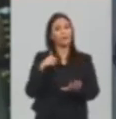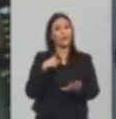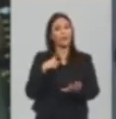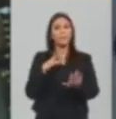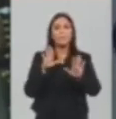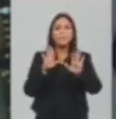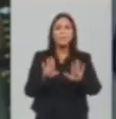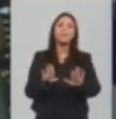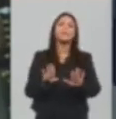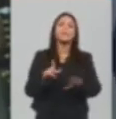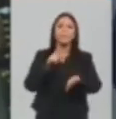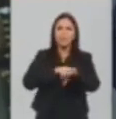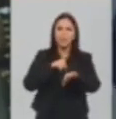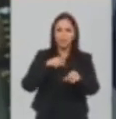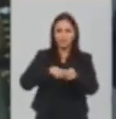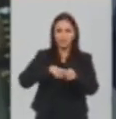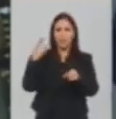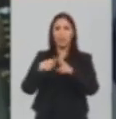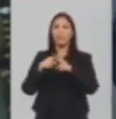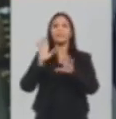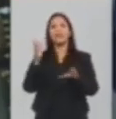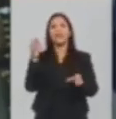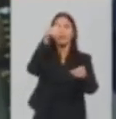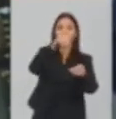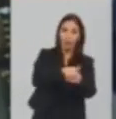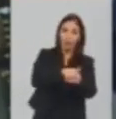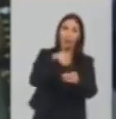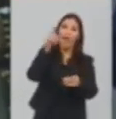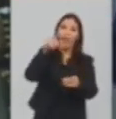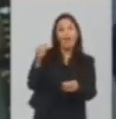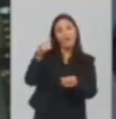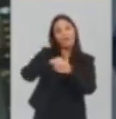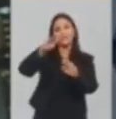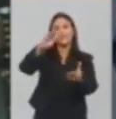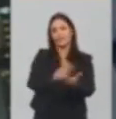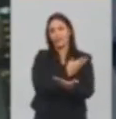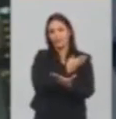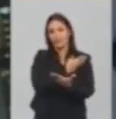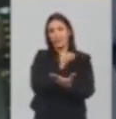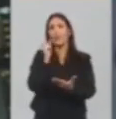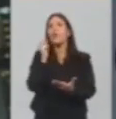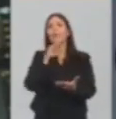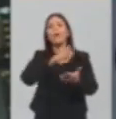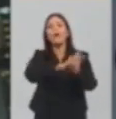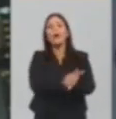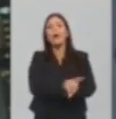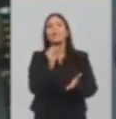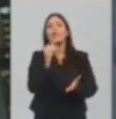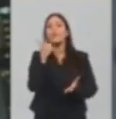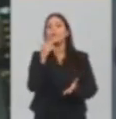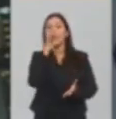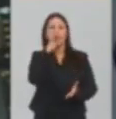agora no momento em que houve uma ruptura Porque ela foi Eleita e ela teria que ser derrotada pelo voto ela não foi ela foi derrotada sem crime de